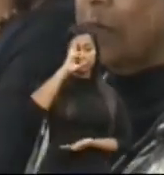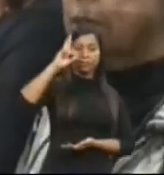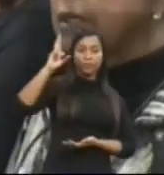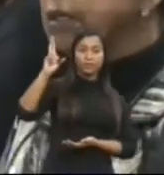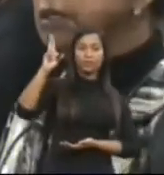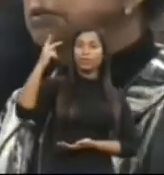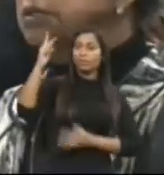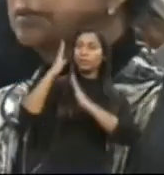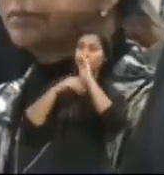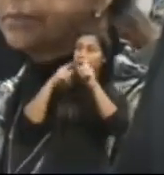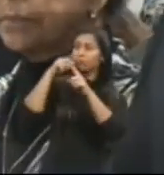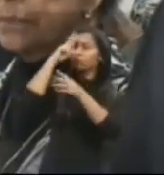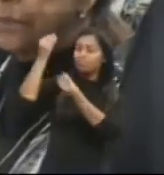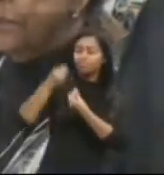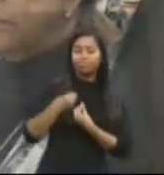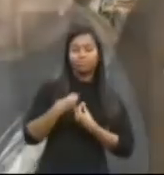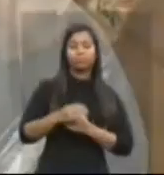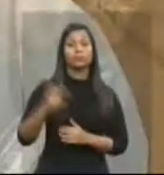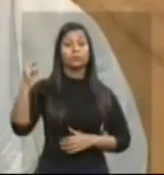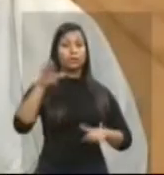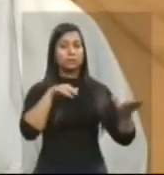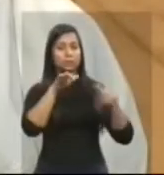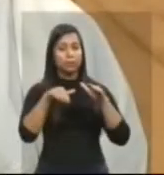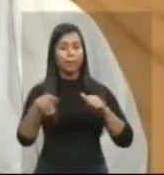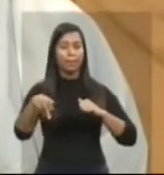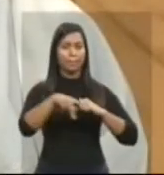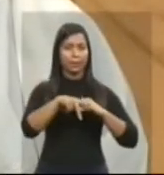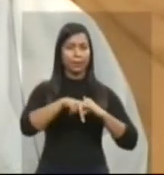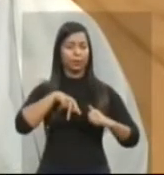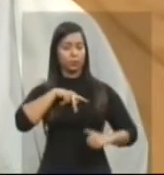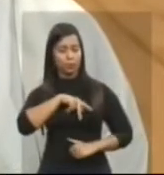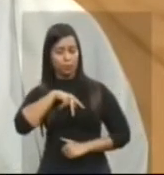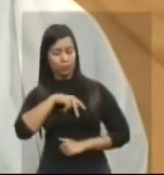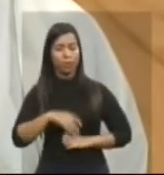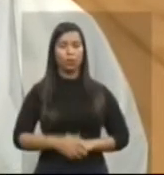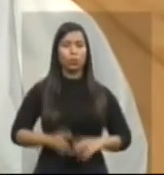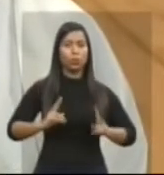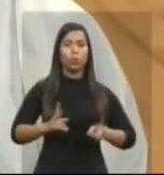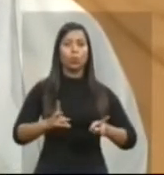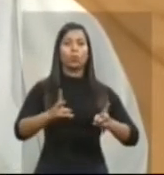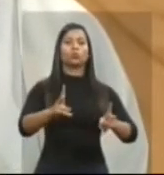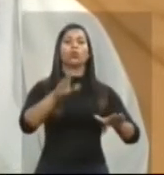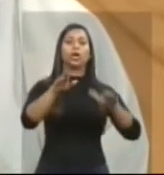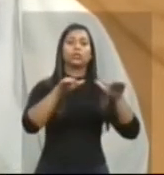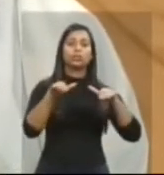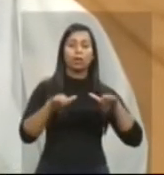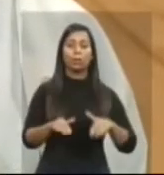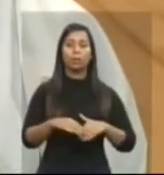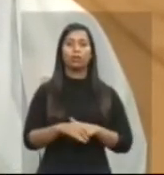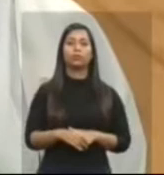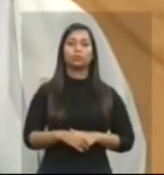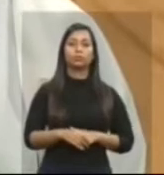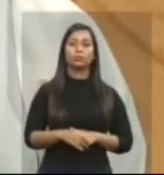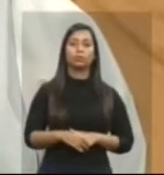a vossa Igreja. Vós chamastes Pedro e Paulo, continuai chamando